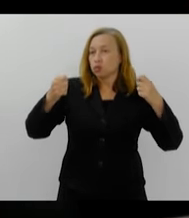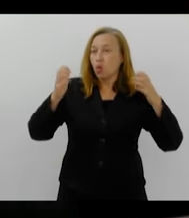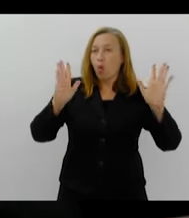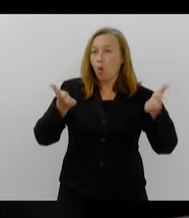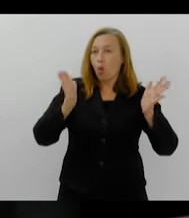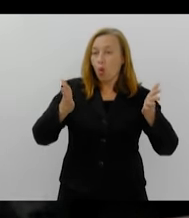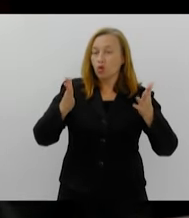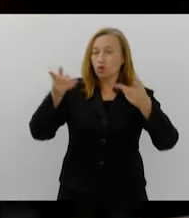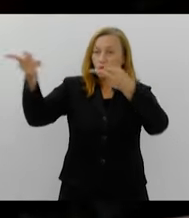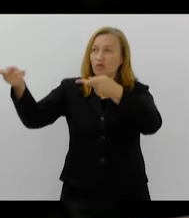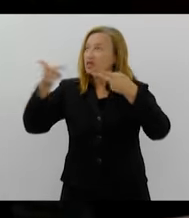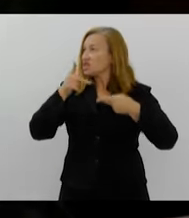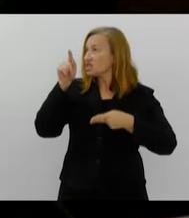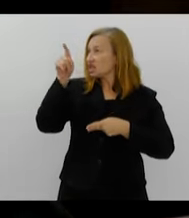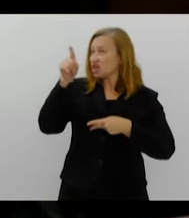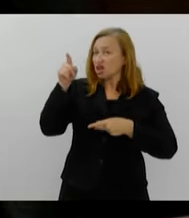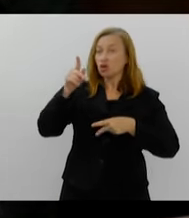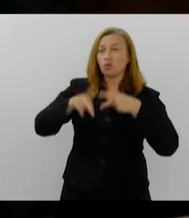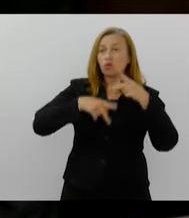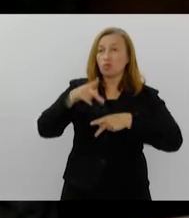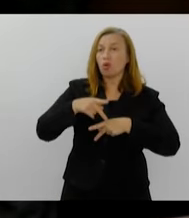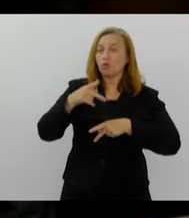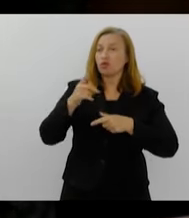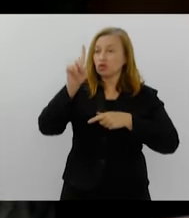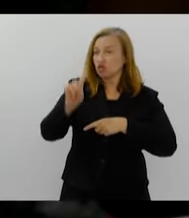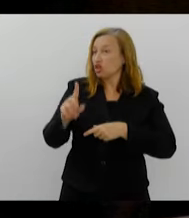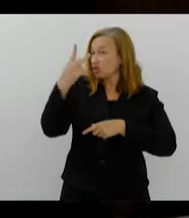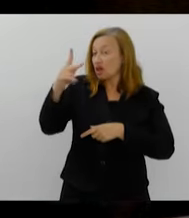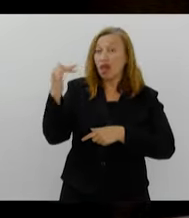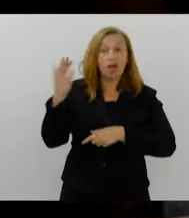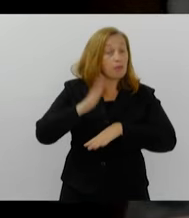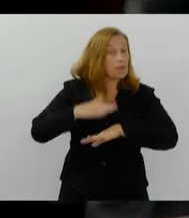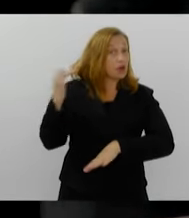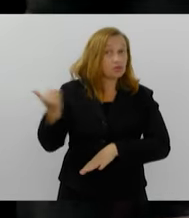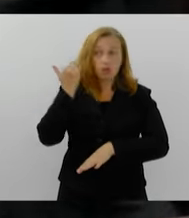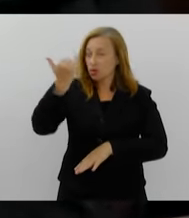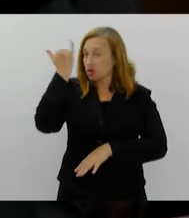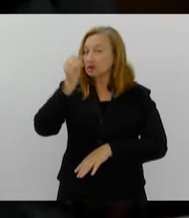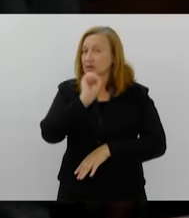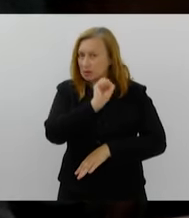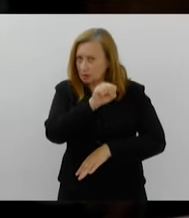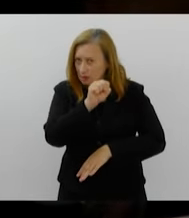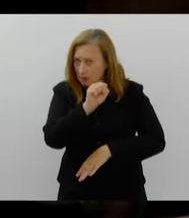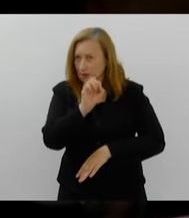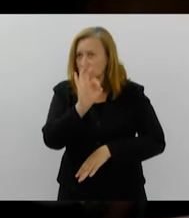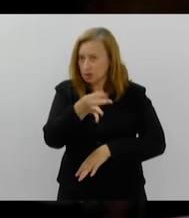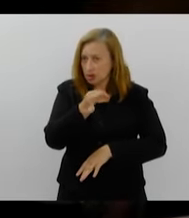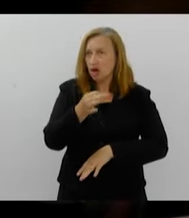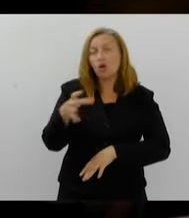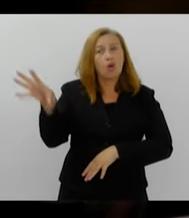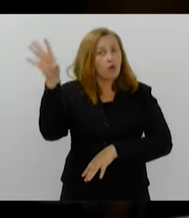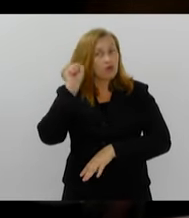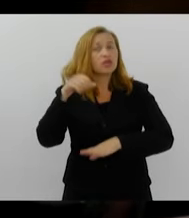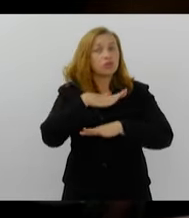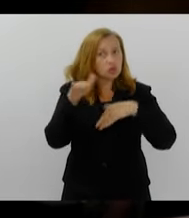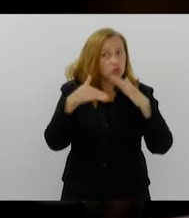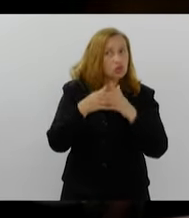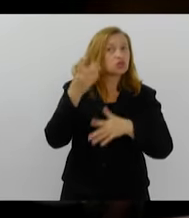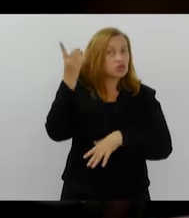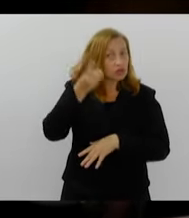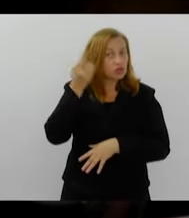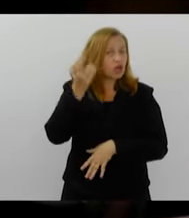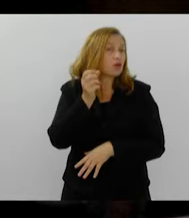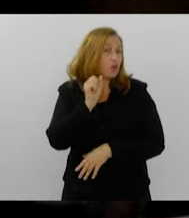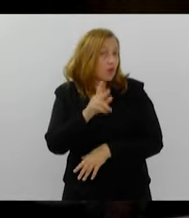com a sua visita, é muito importante essas reivindicações, muito importantes, e que devem ser ouvidas por todos os